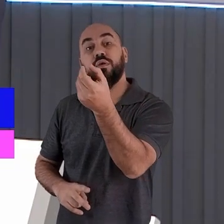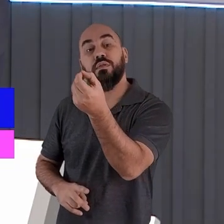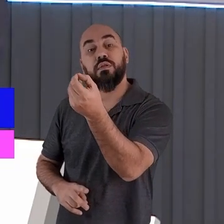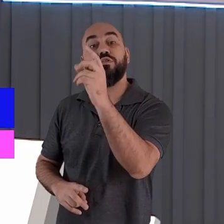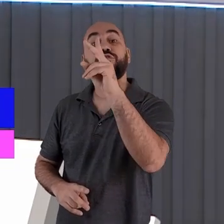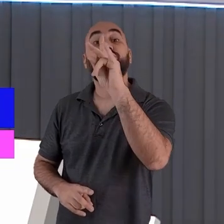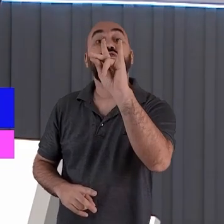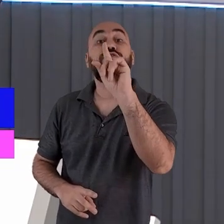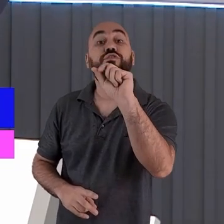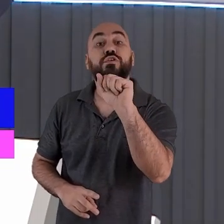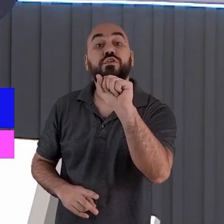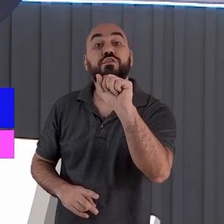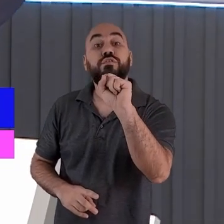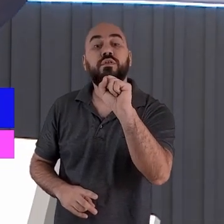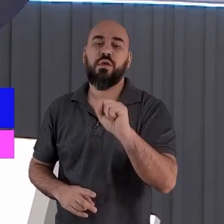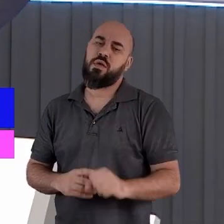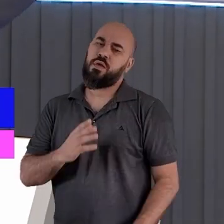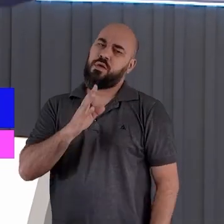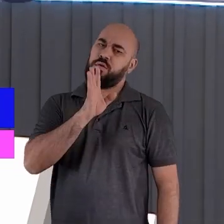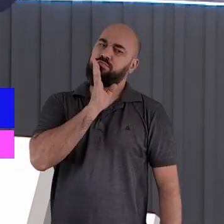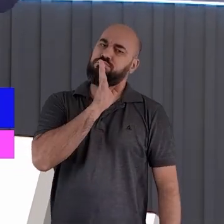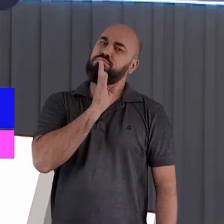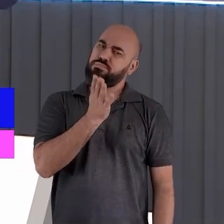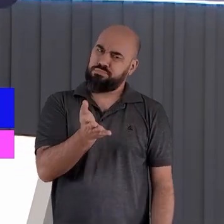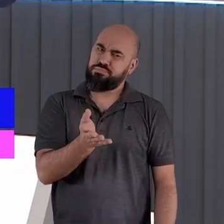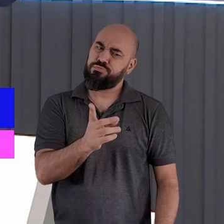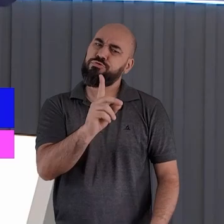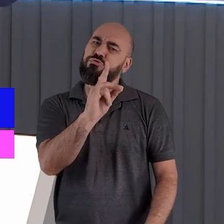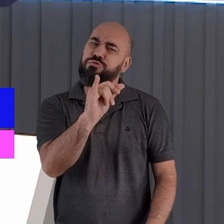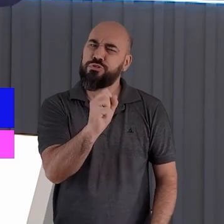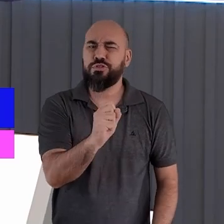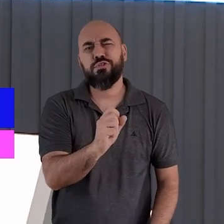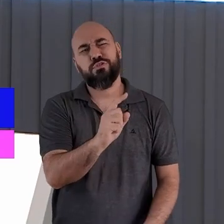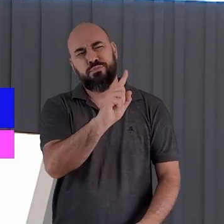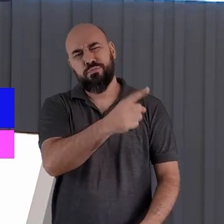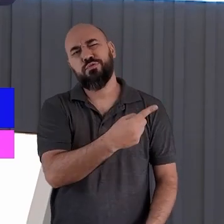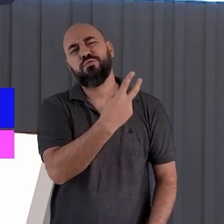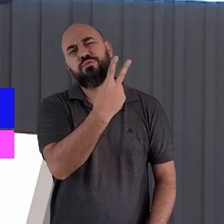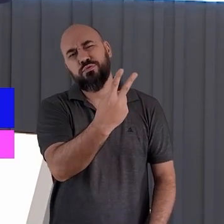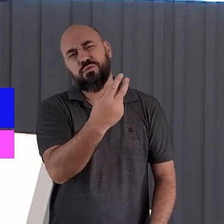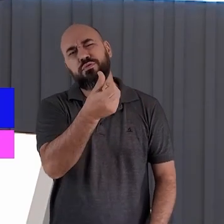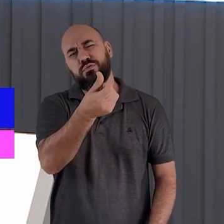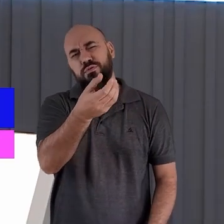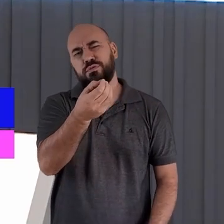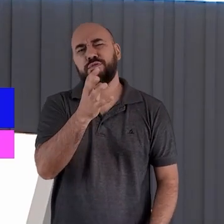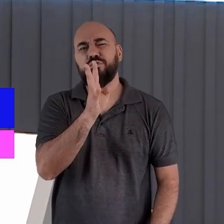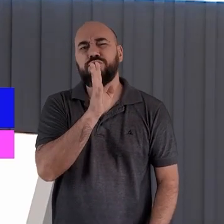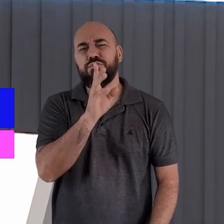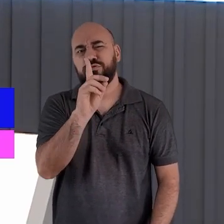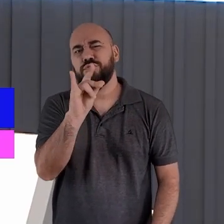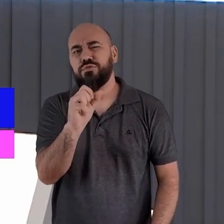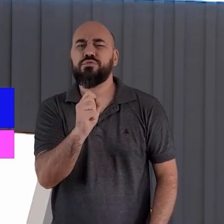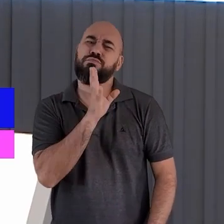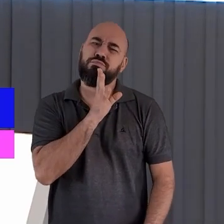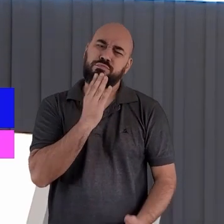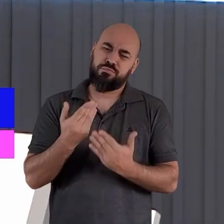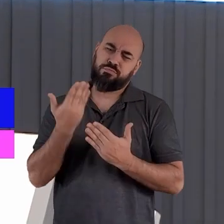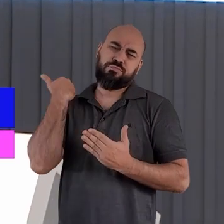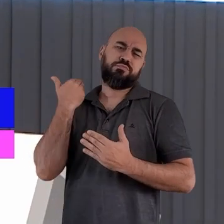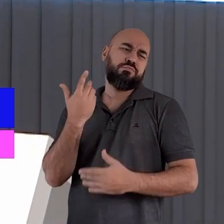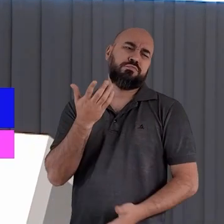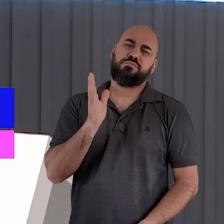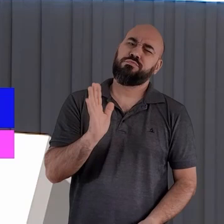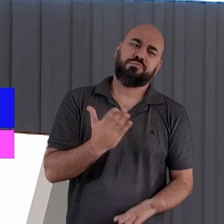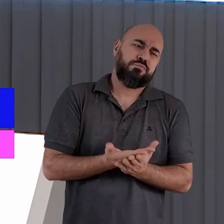de 1260 dias não é uma novidade. Você já ouviu deste período de